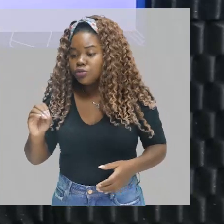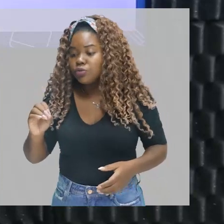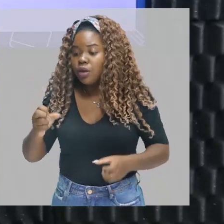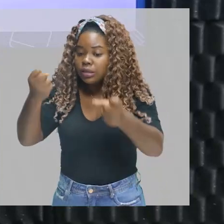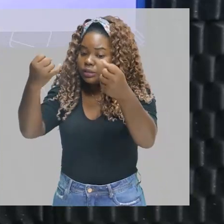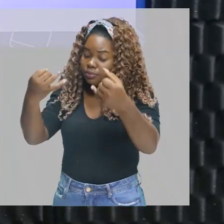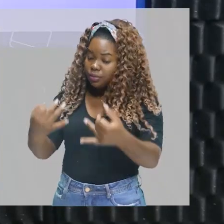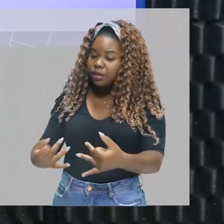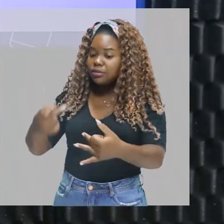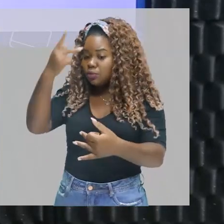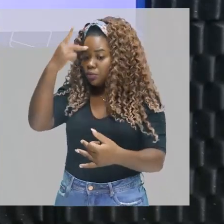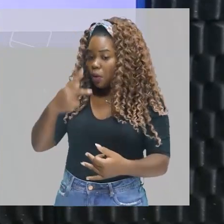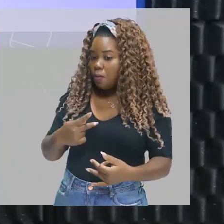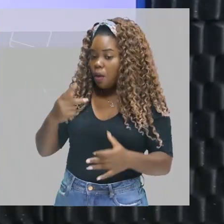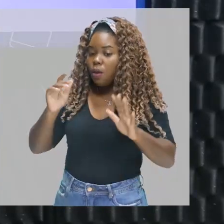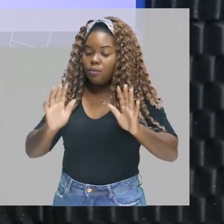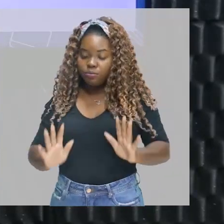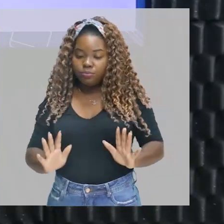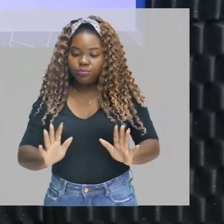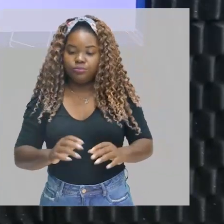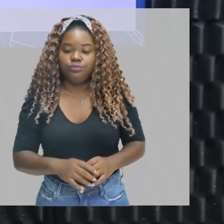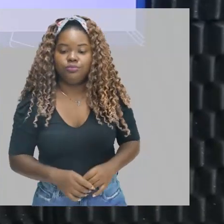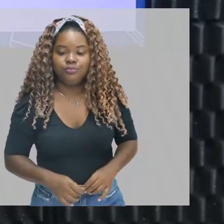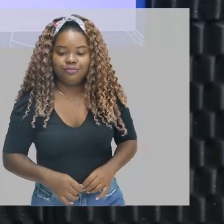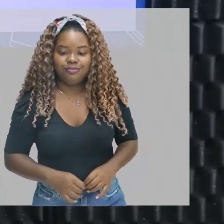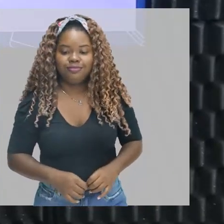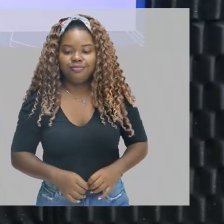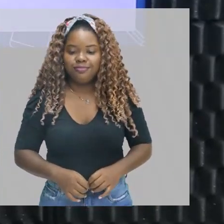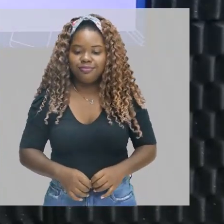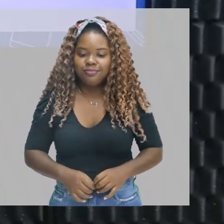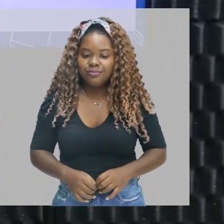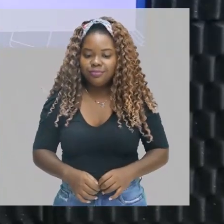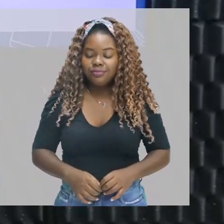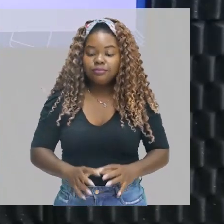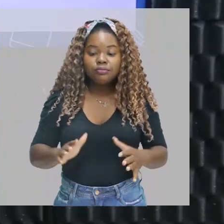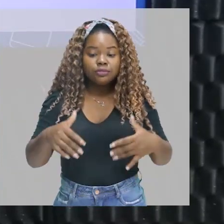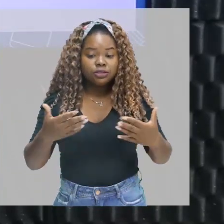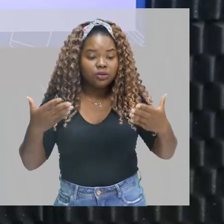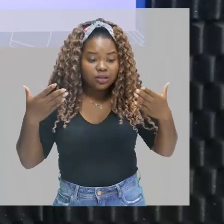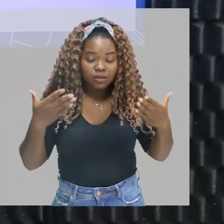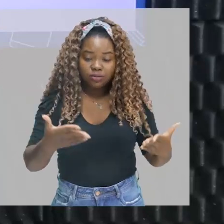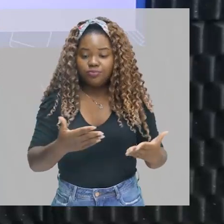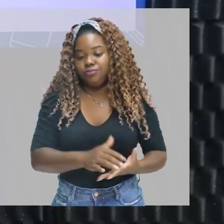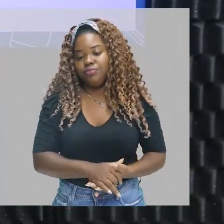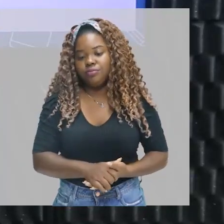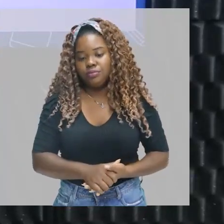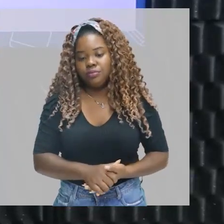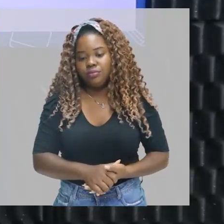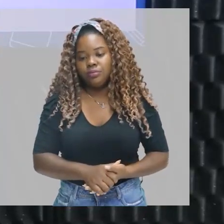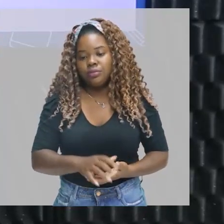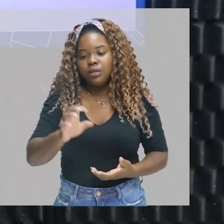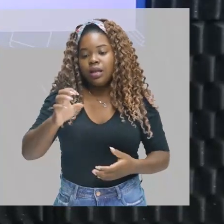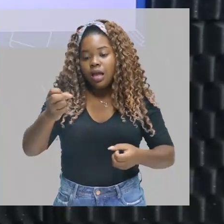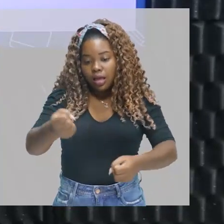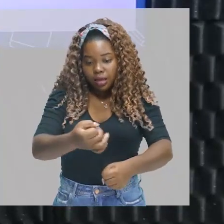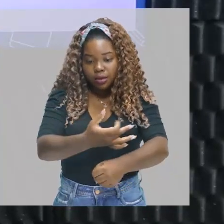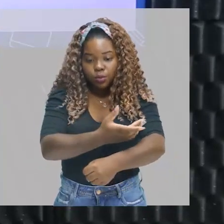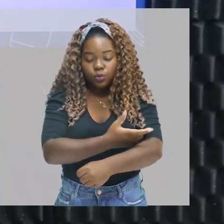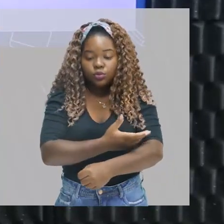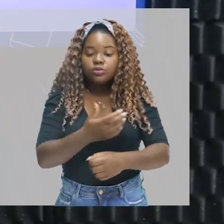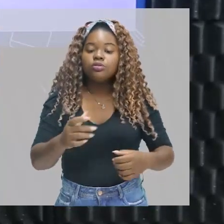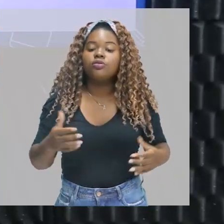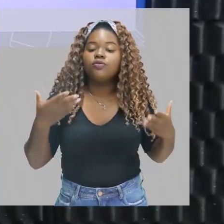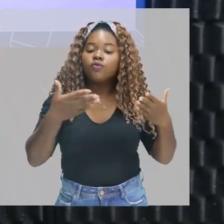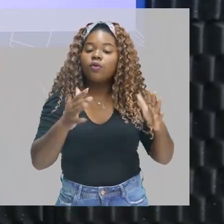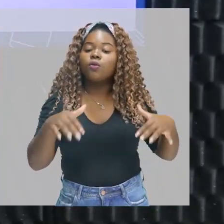Como eu falei para vocês, é o código para explicar o código. Então, ela está centrada no código. A função emotiva, ela está centrada